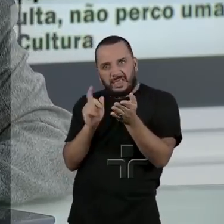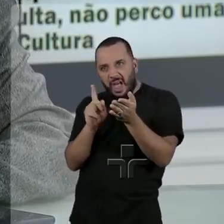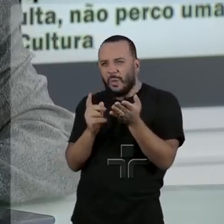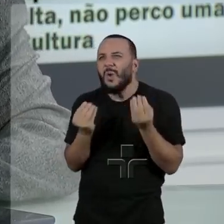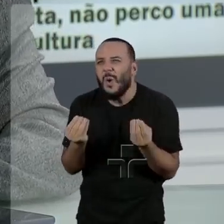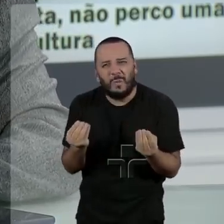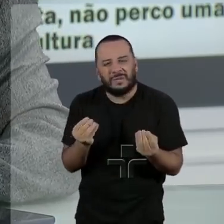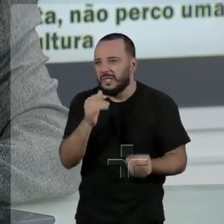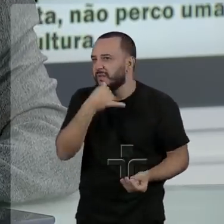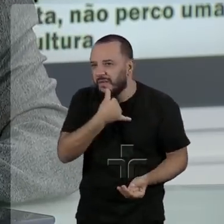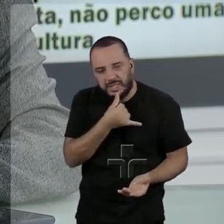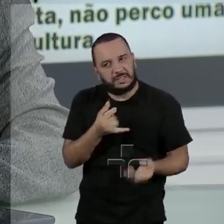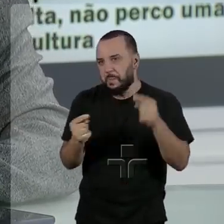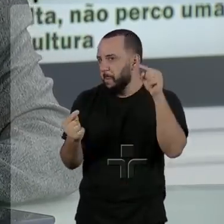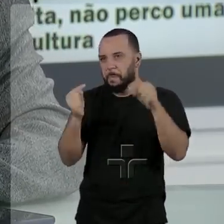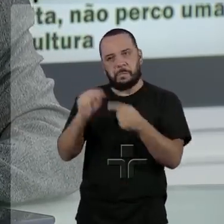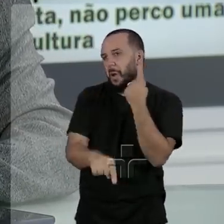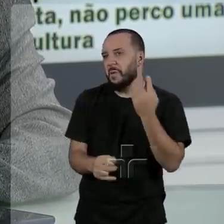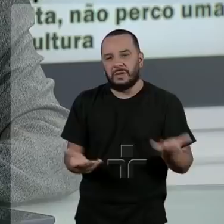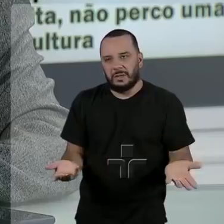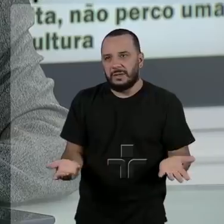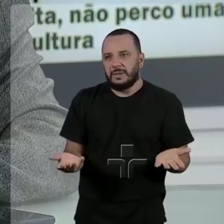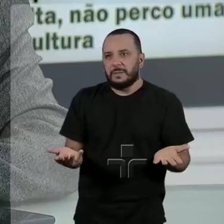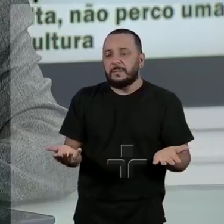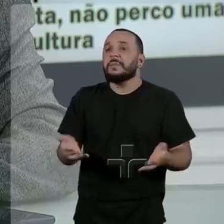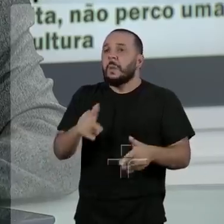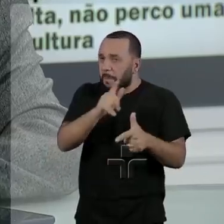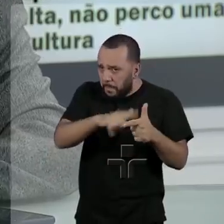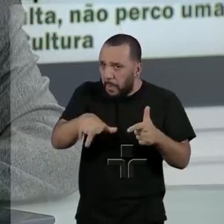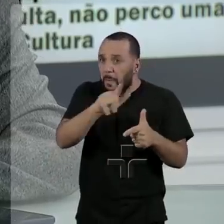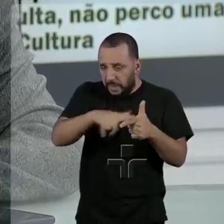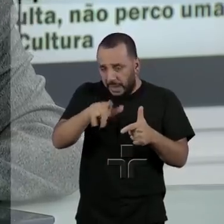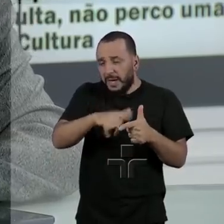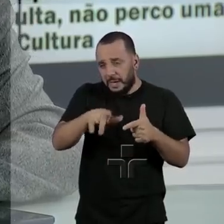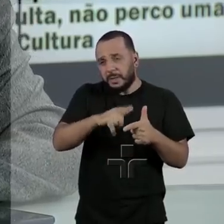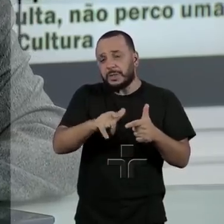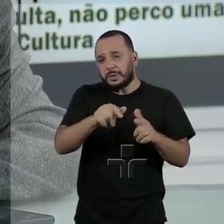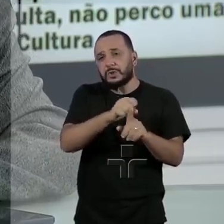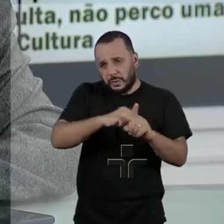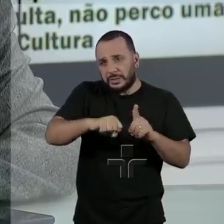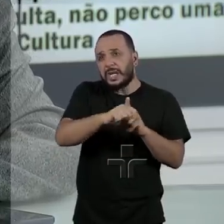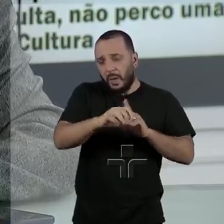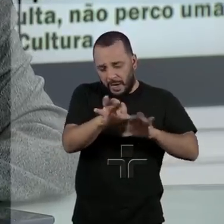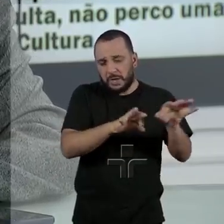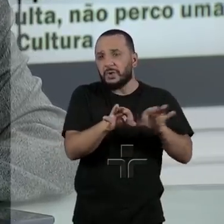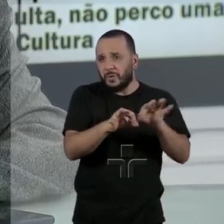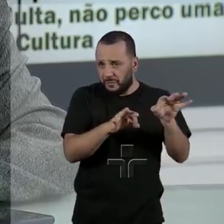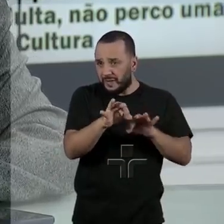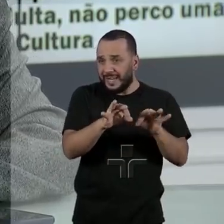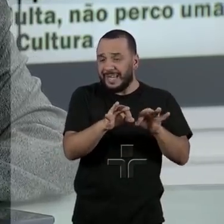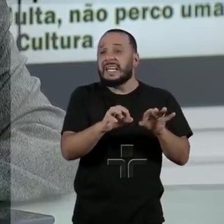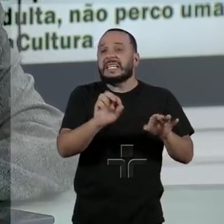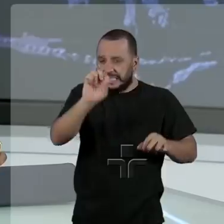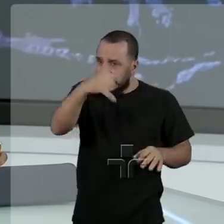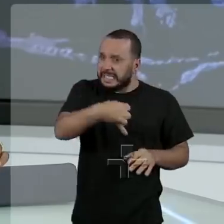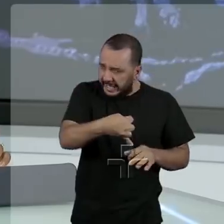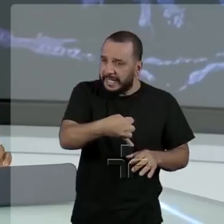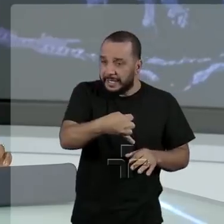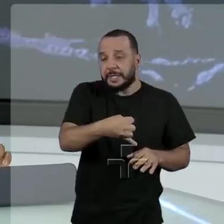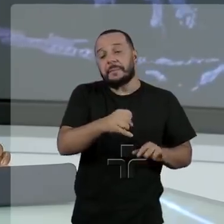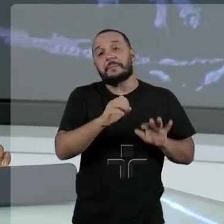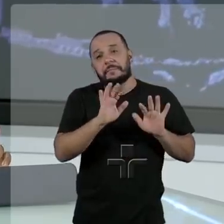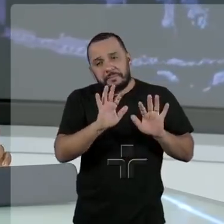completamente infeliz. Não significa que não deve se tentar resolver problemas sociais, mas a forma é infeliz, sim. Com energia ou sem energia. De